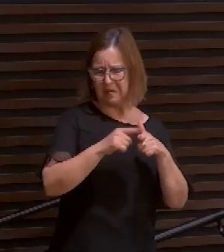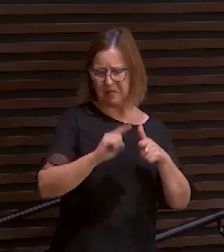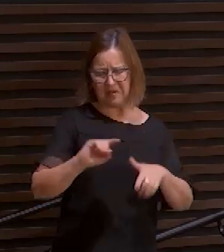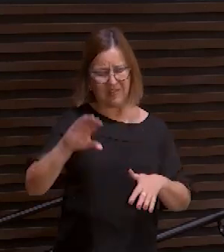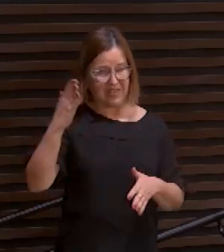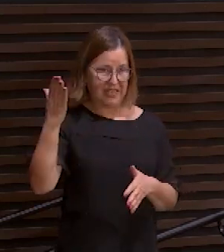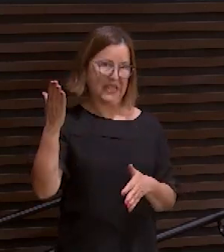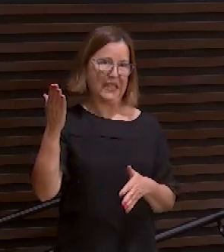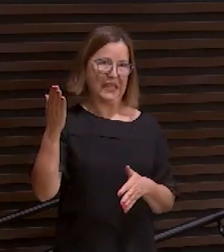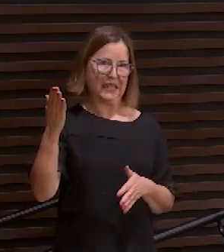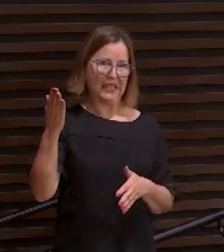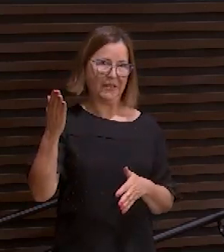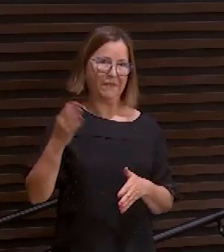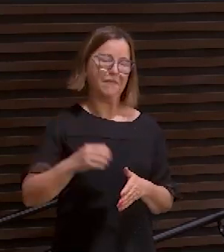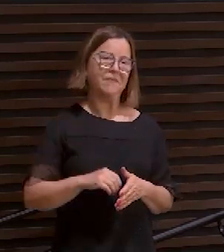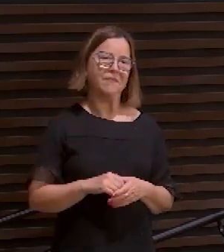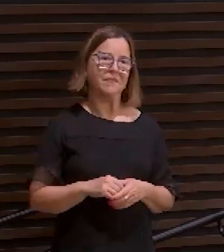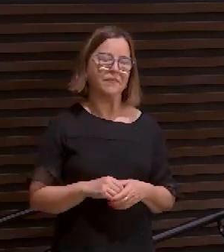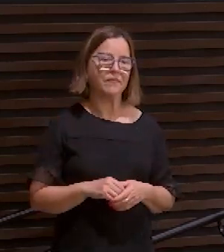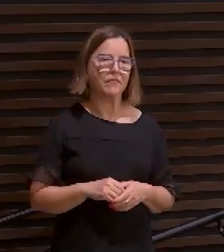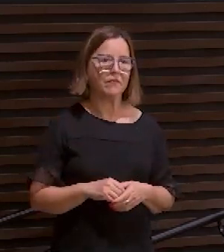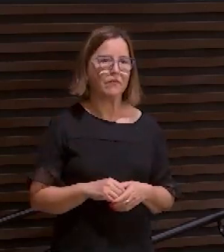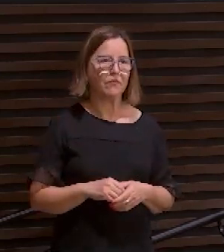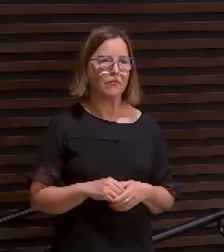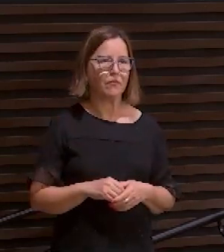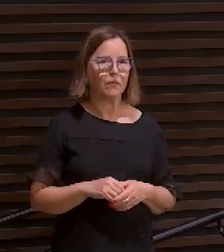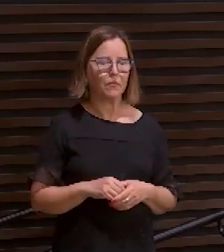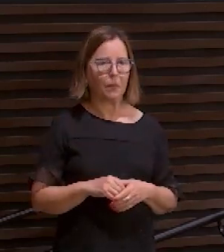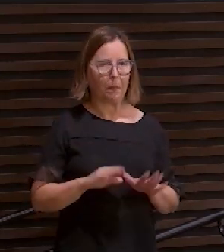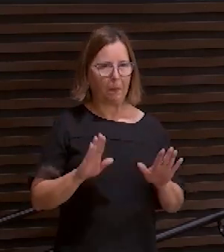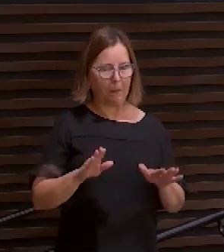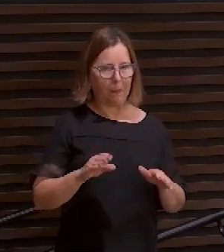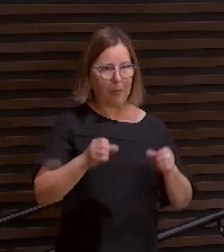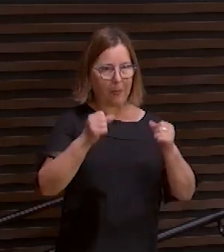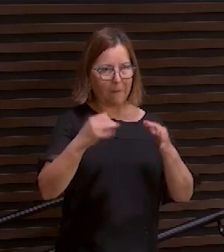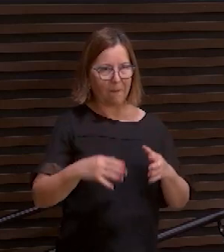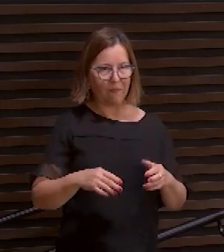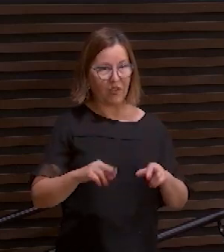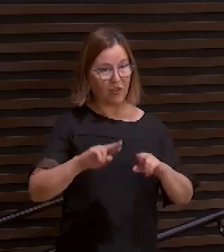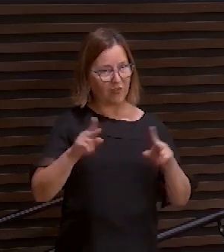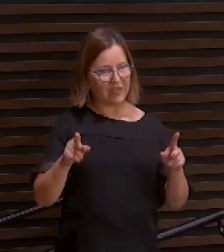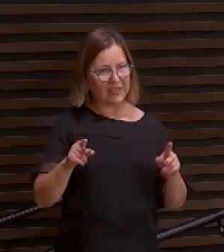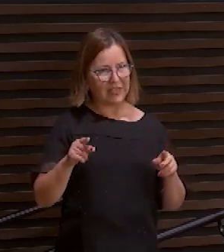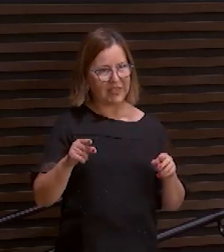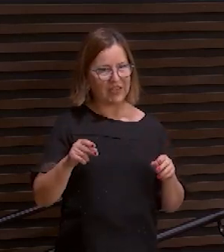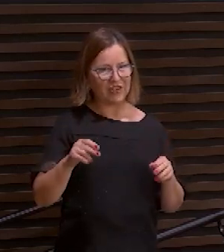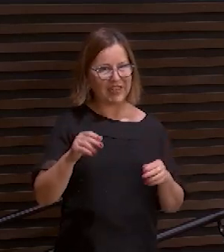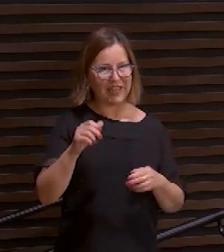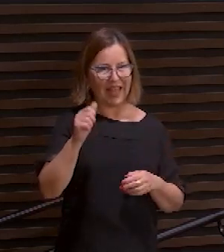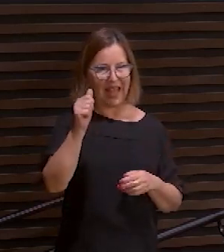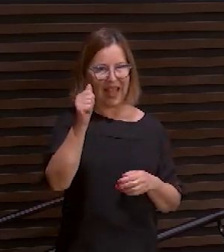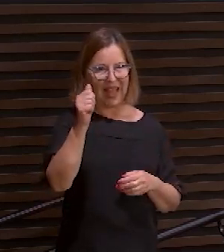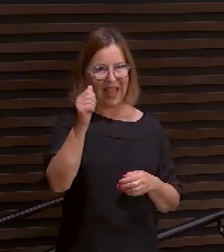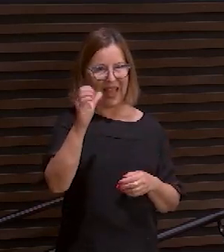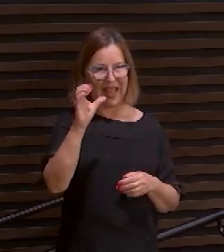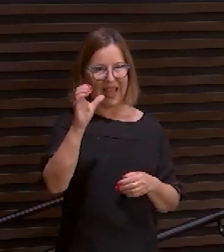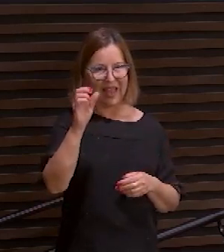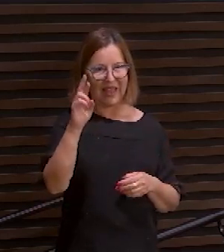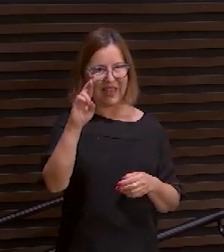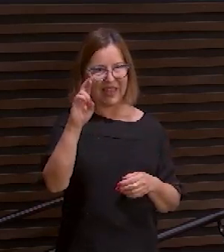presentes. Eu vou trazer uma diferençazinha aqui entre acreditar e crer.